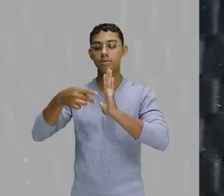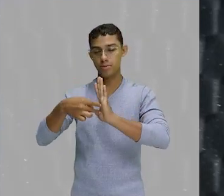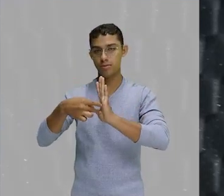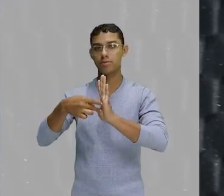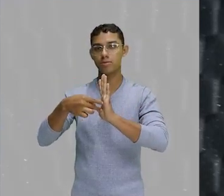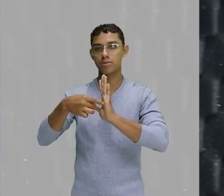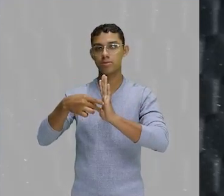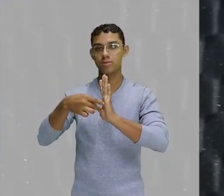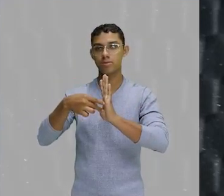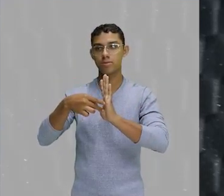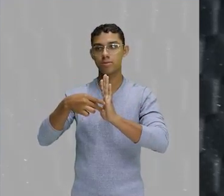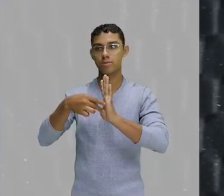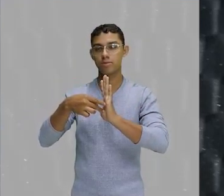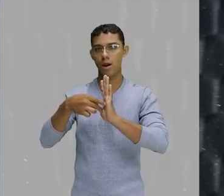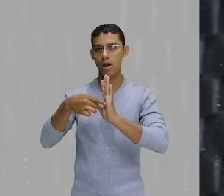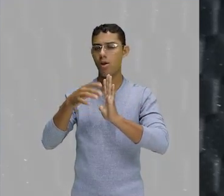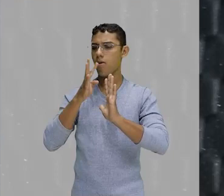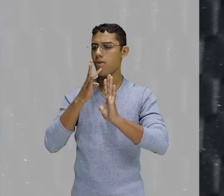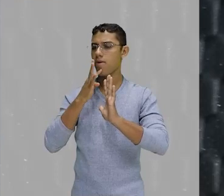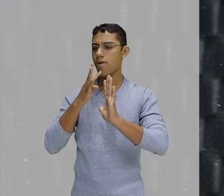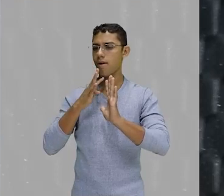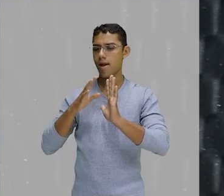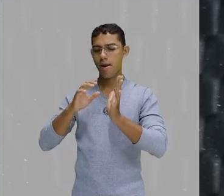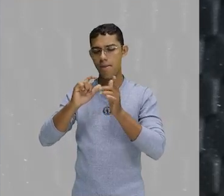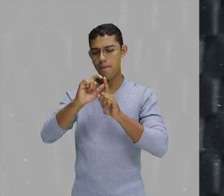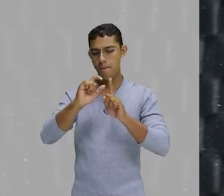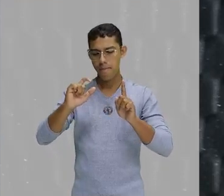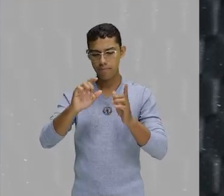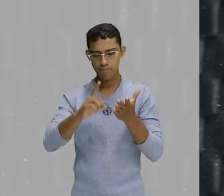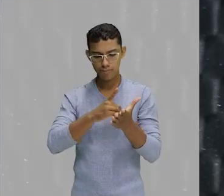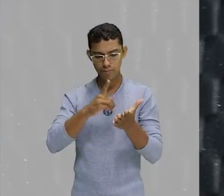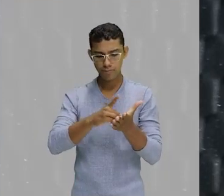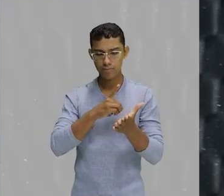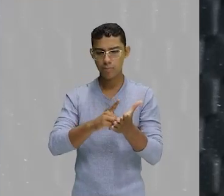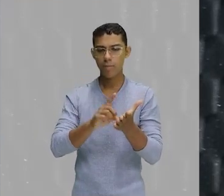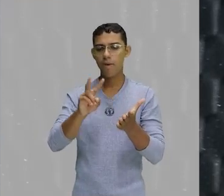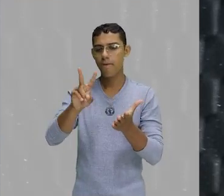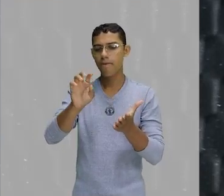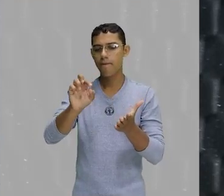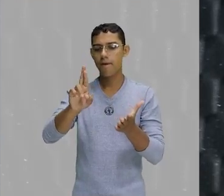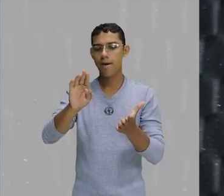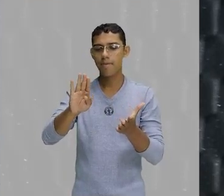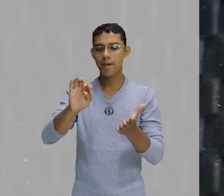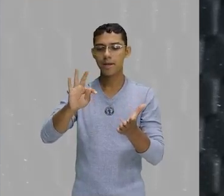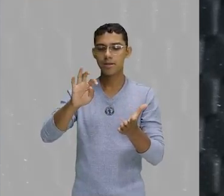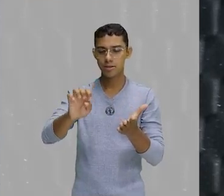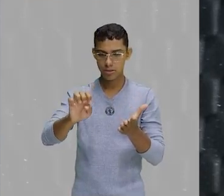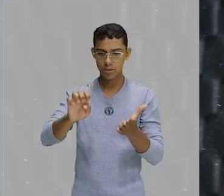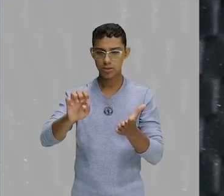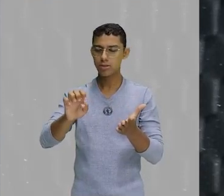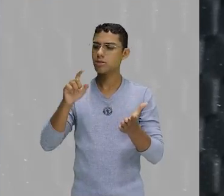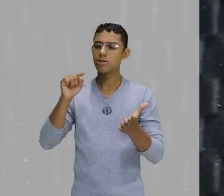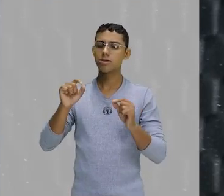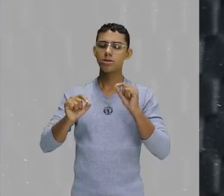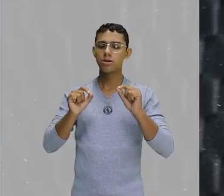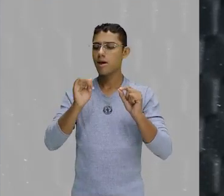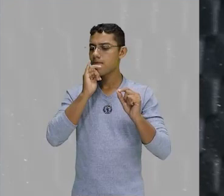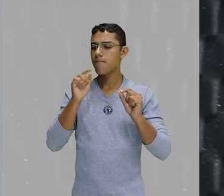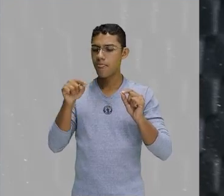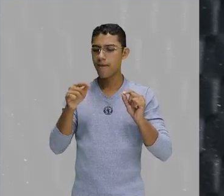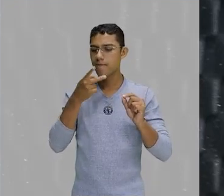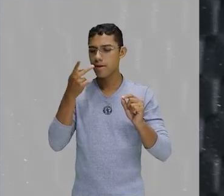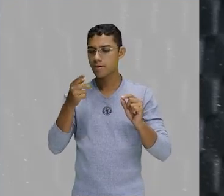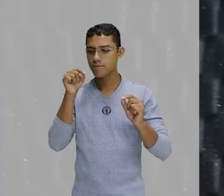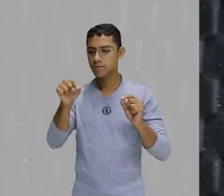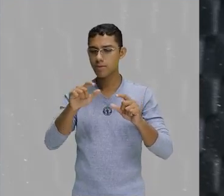tá? Então, sabe aquela palavrinha que está lá no dicionário, que chama verbete? Pois é, o que eu falo dessa palavra é a minha semântica,